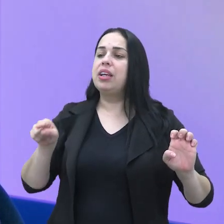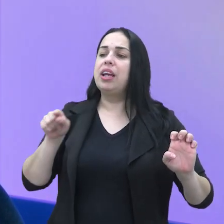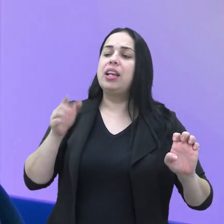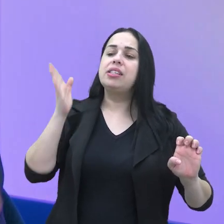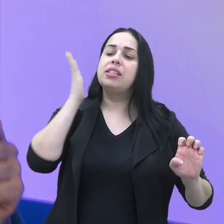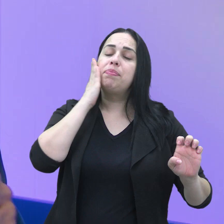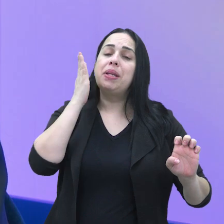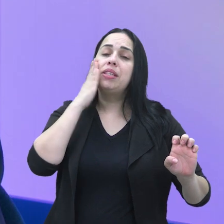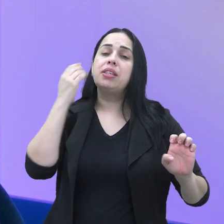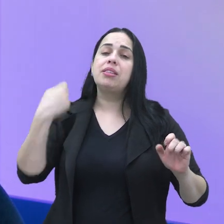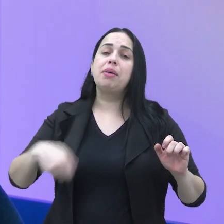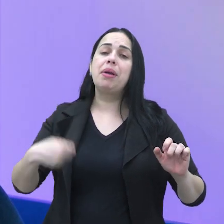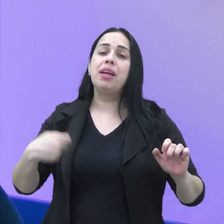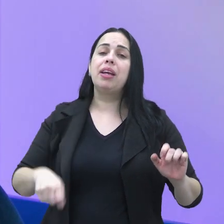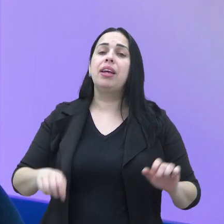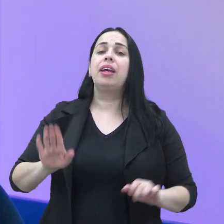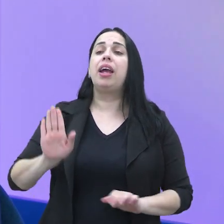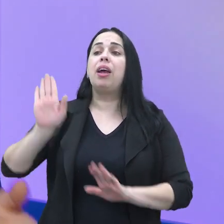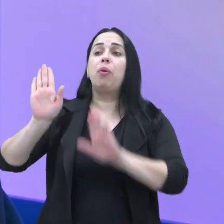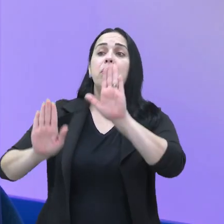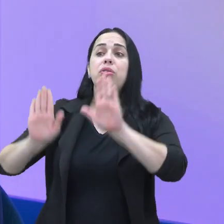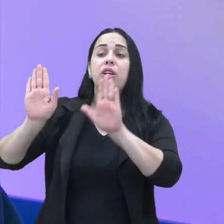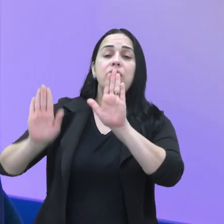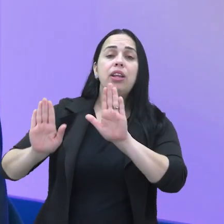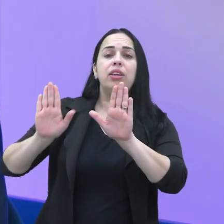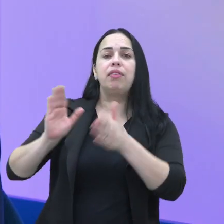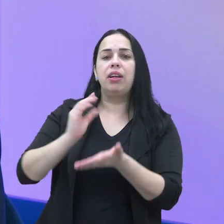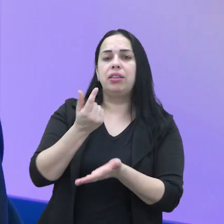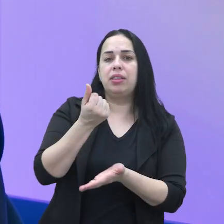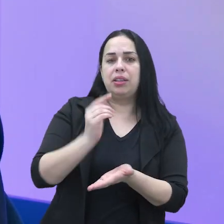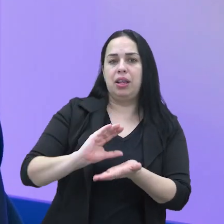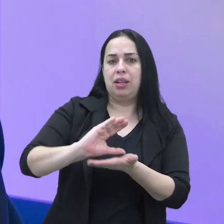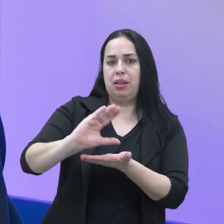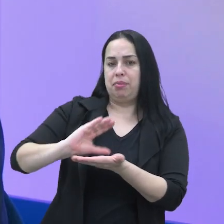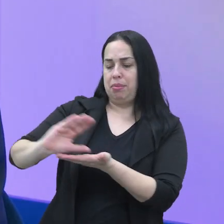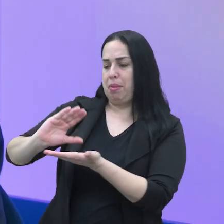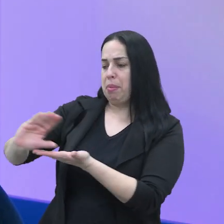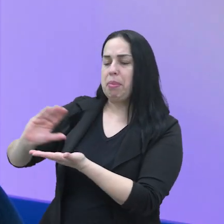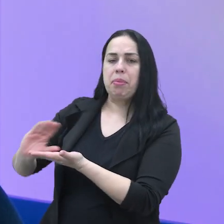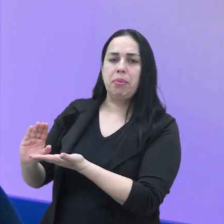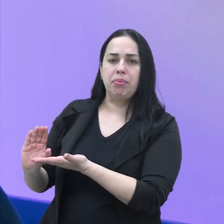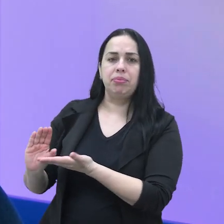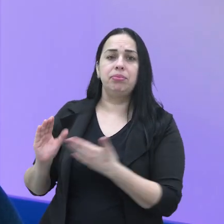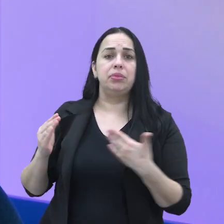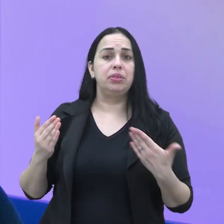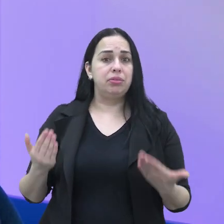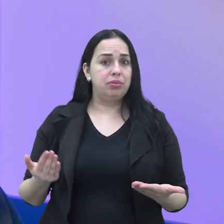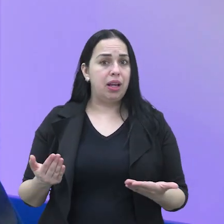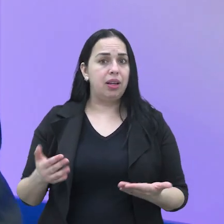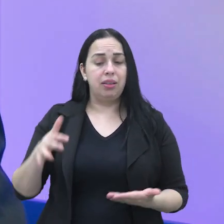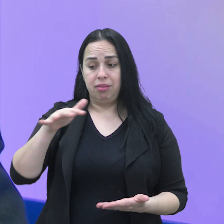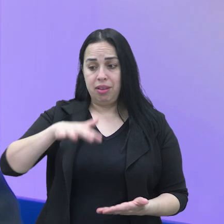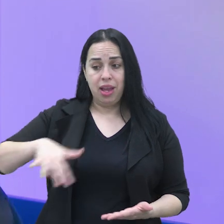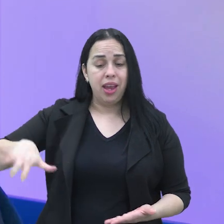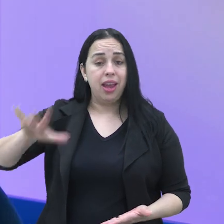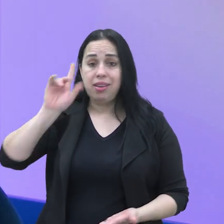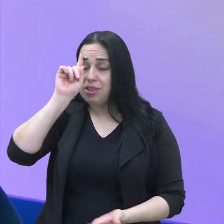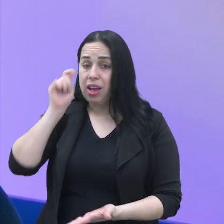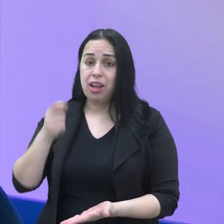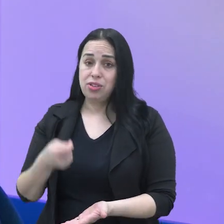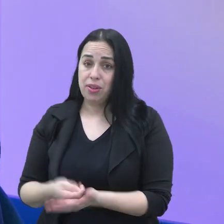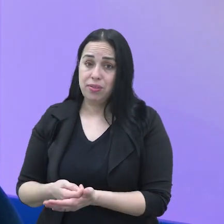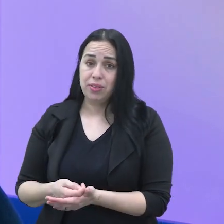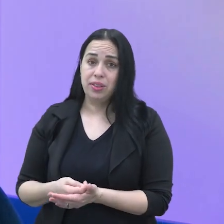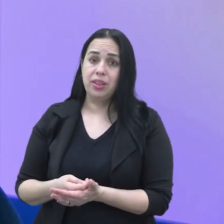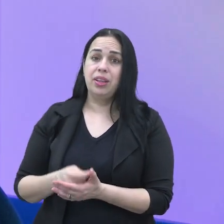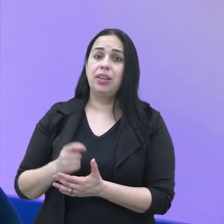quem é o candidato A, B ou C que vai receber o recurso, em detrimento do candidato D, E e F. É uma decisão interna